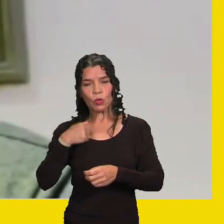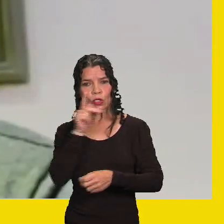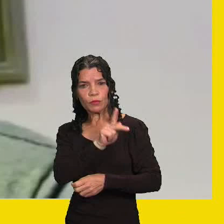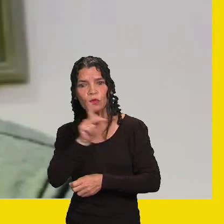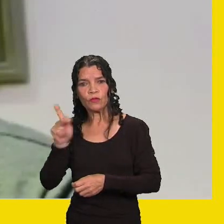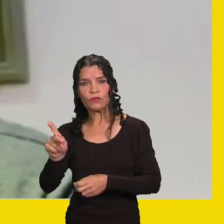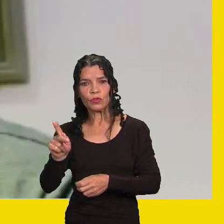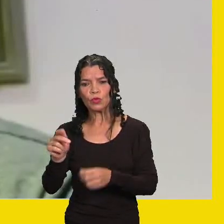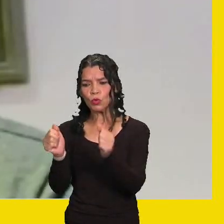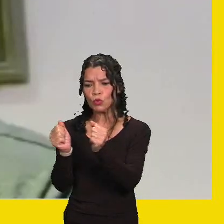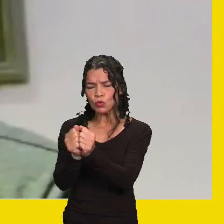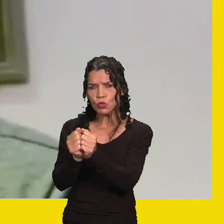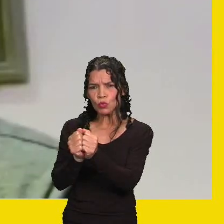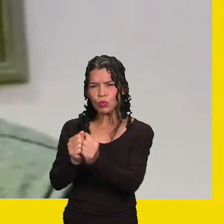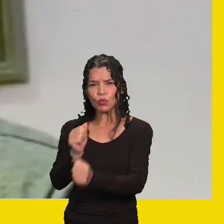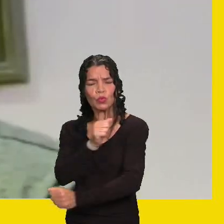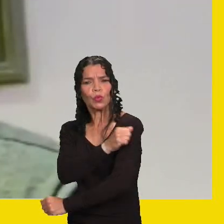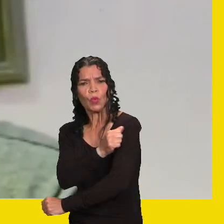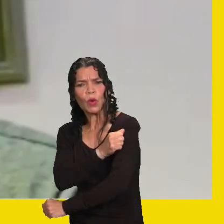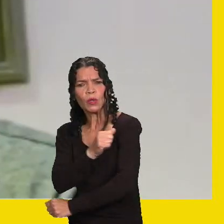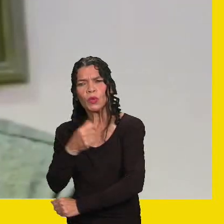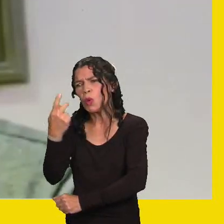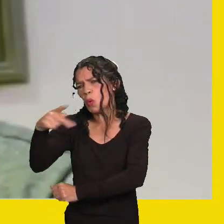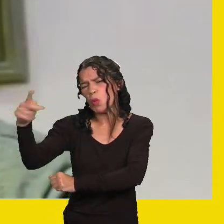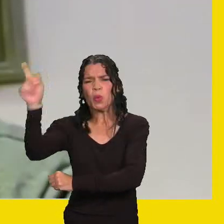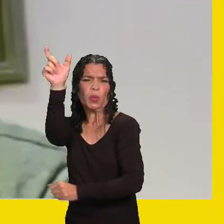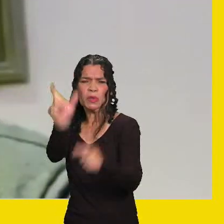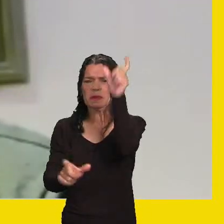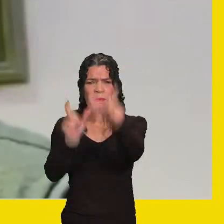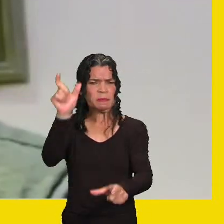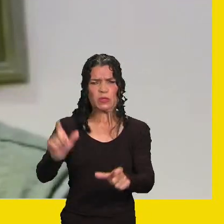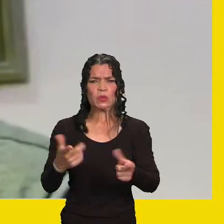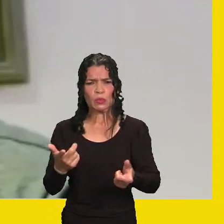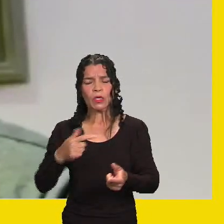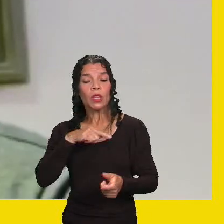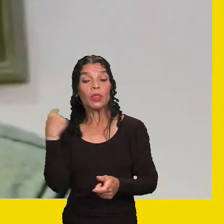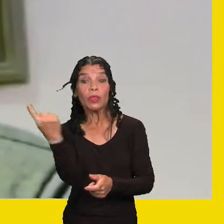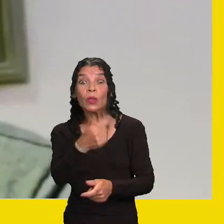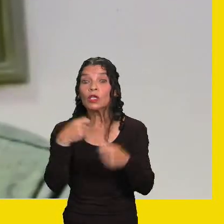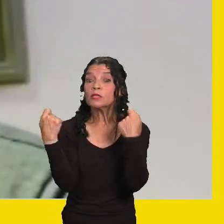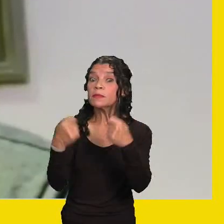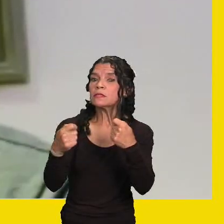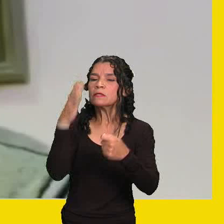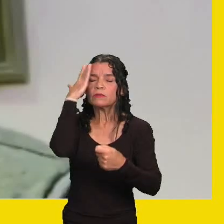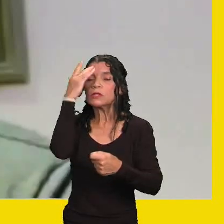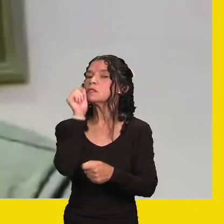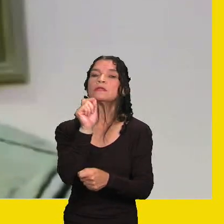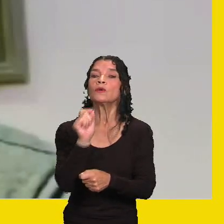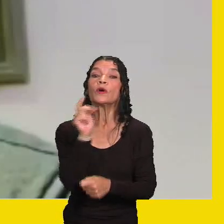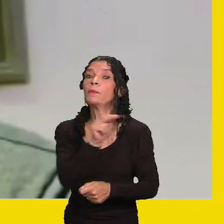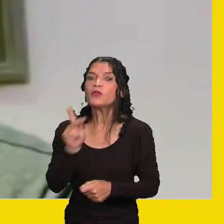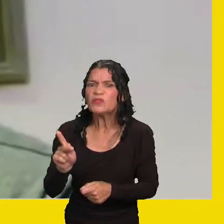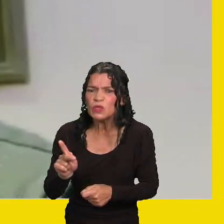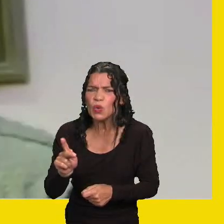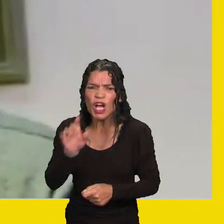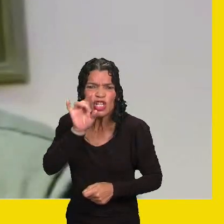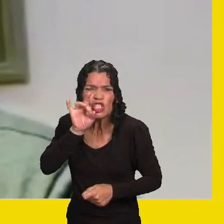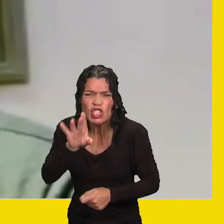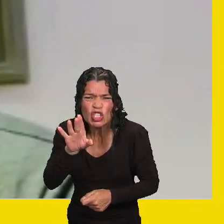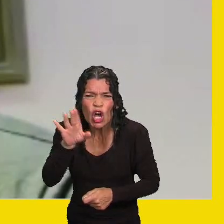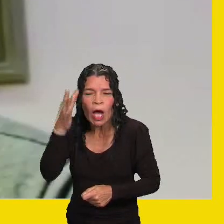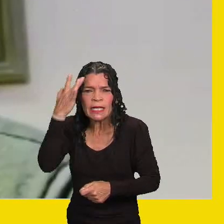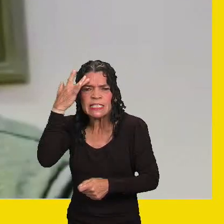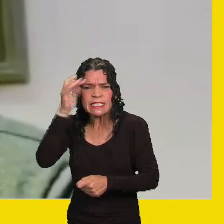de um aluno, diante de qualquer pessoa, eu acho que a gente precisa entender que ninguém é e ninguém era, a gente